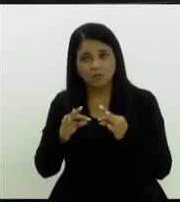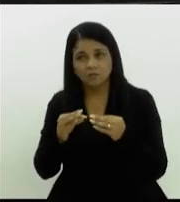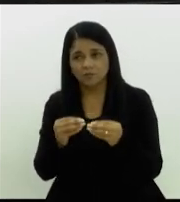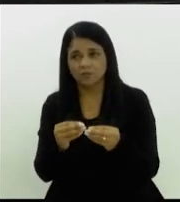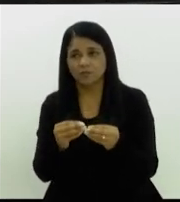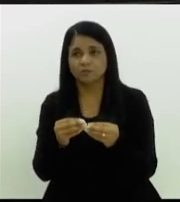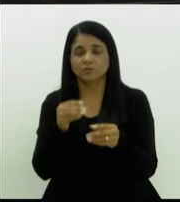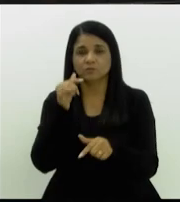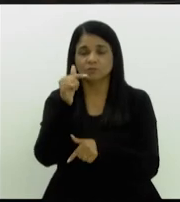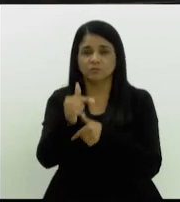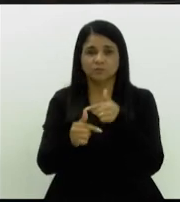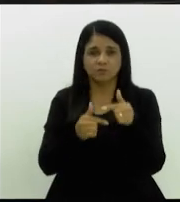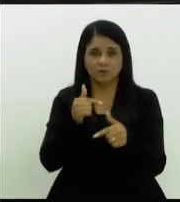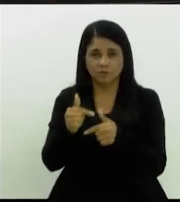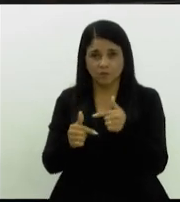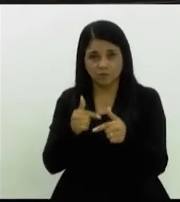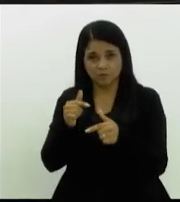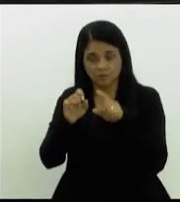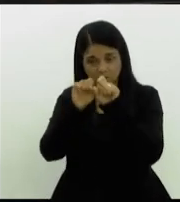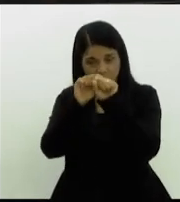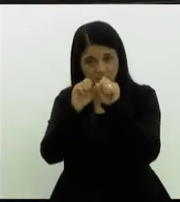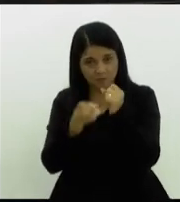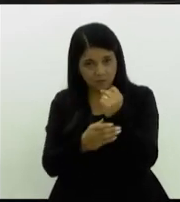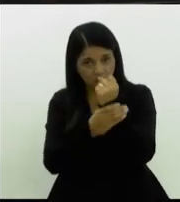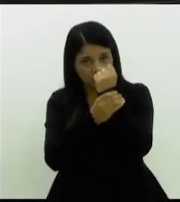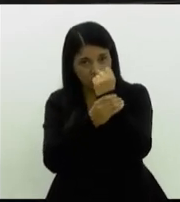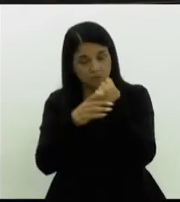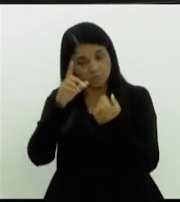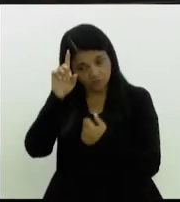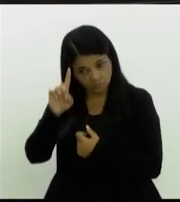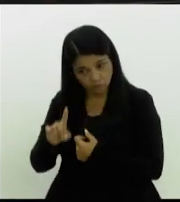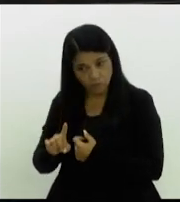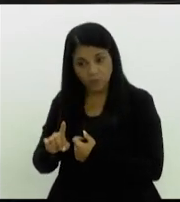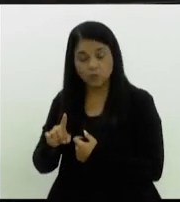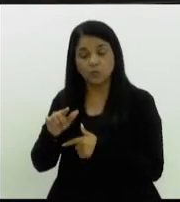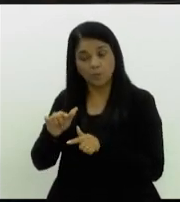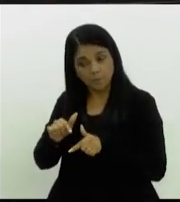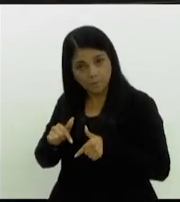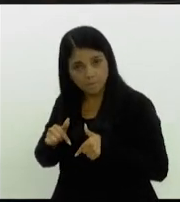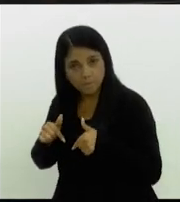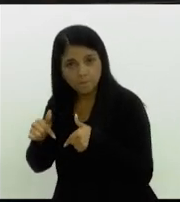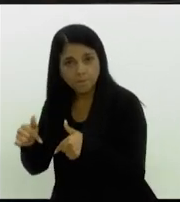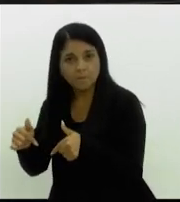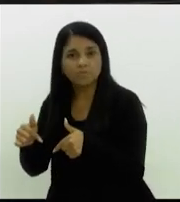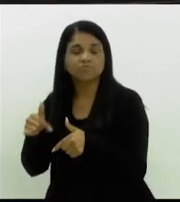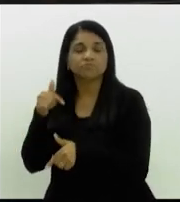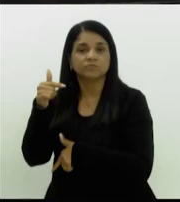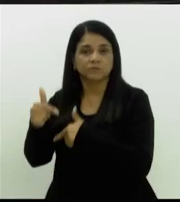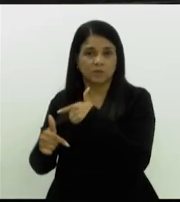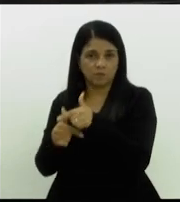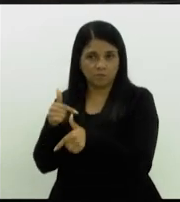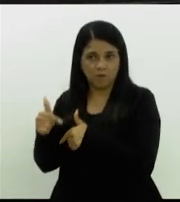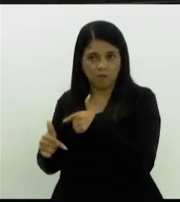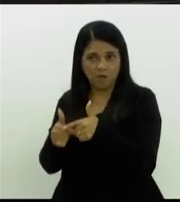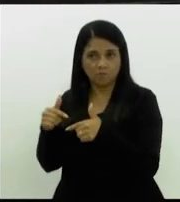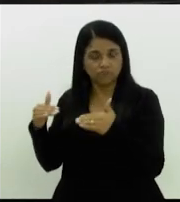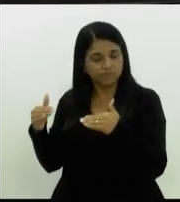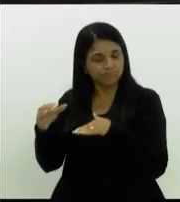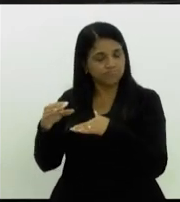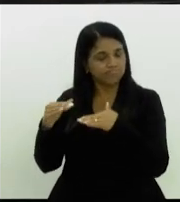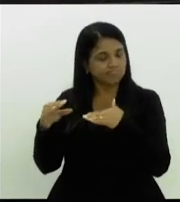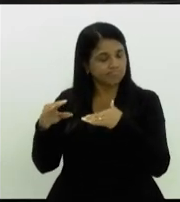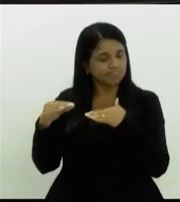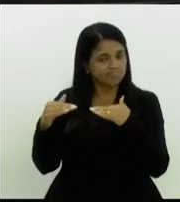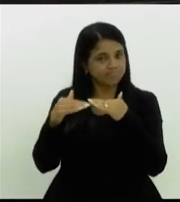a todos os trabalhadores da segurança a dignidade para que eles possam exercer uma tarefa constitucional